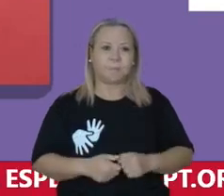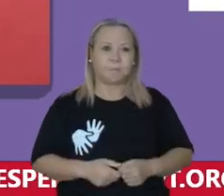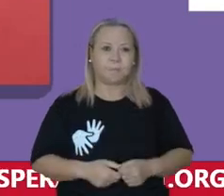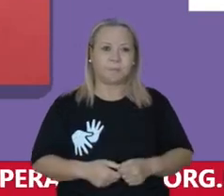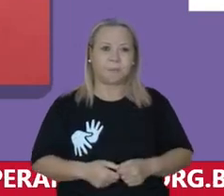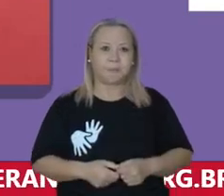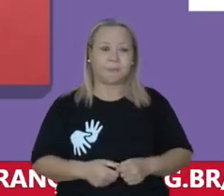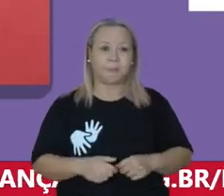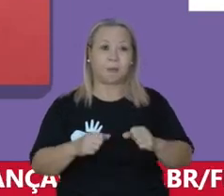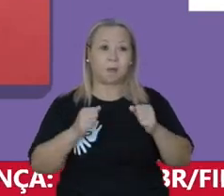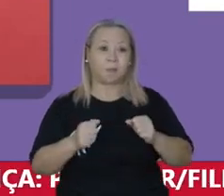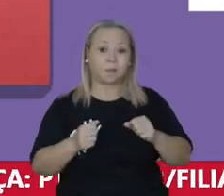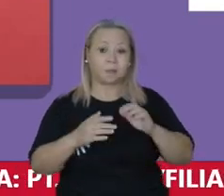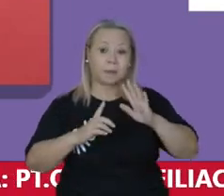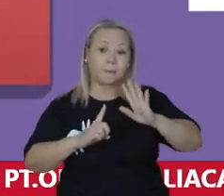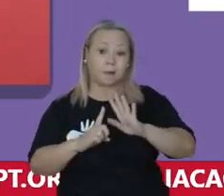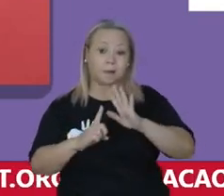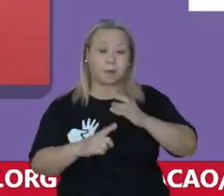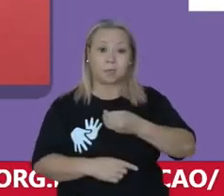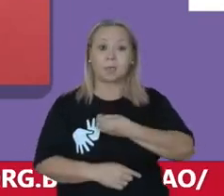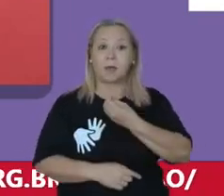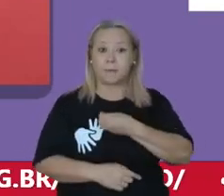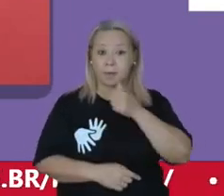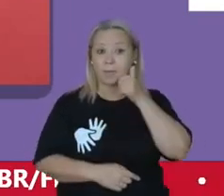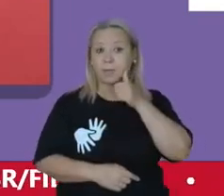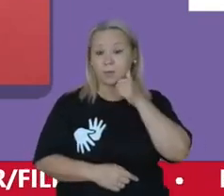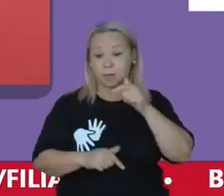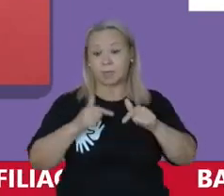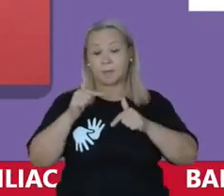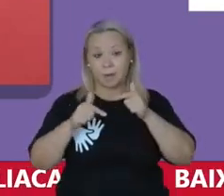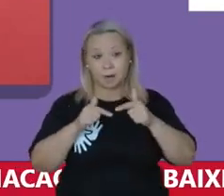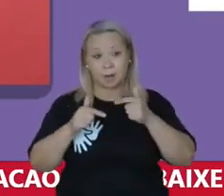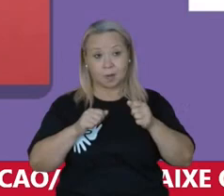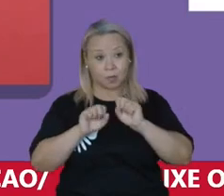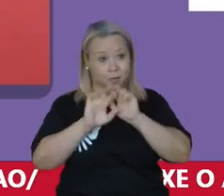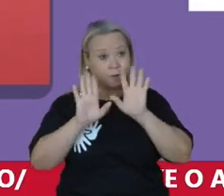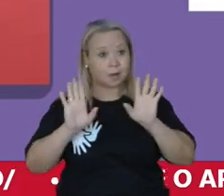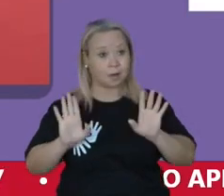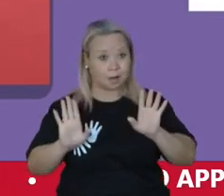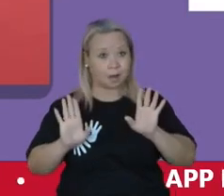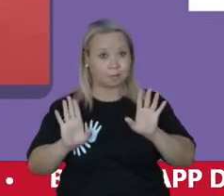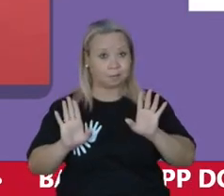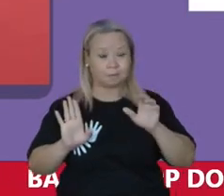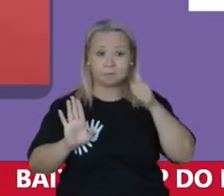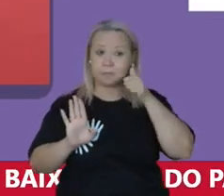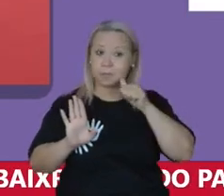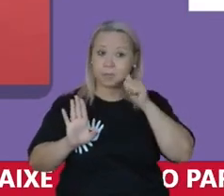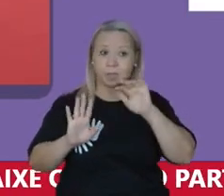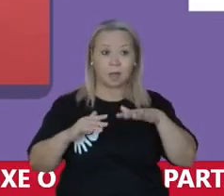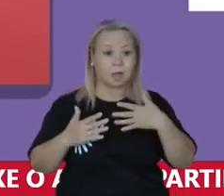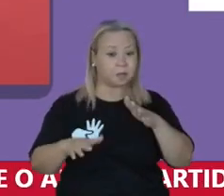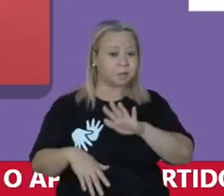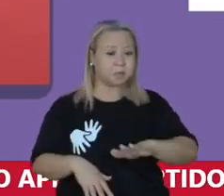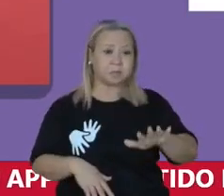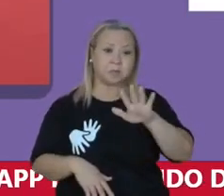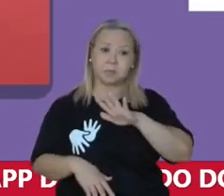E, obviamente, eles impactariam na vida das mulheres trabalhadoras, sejam elas de